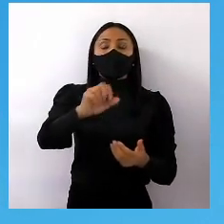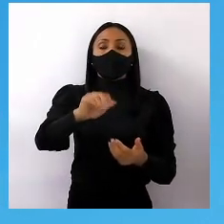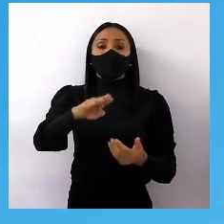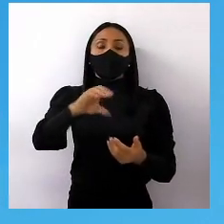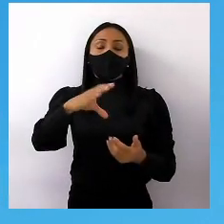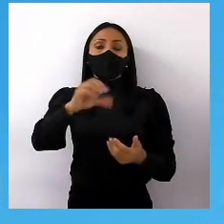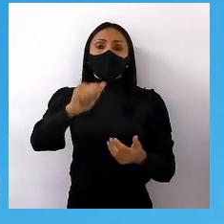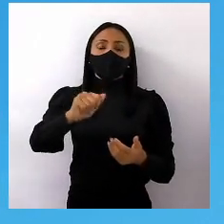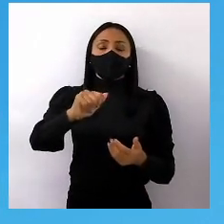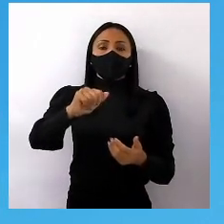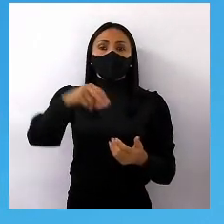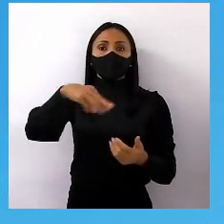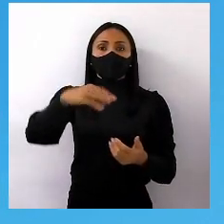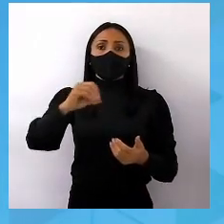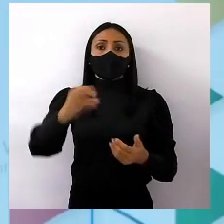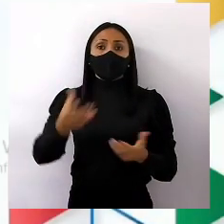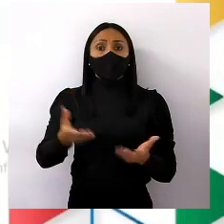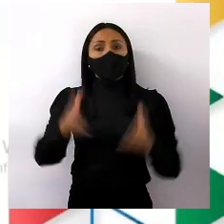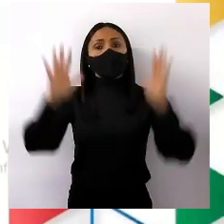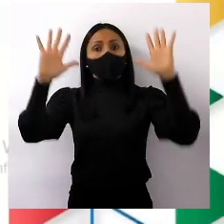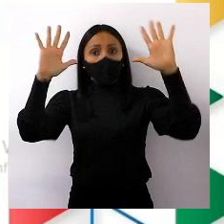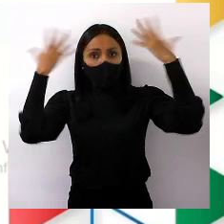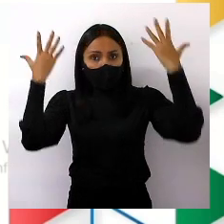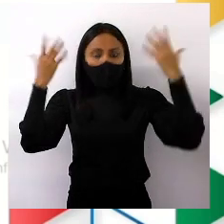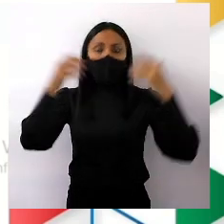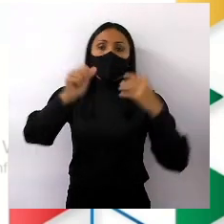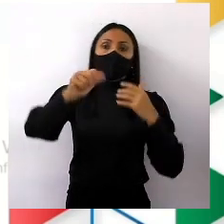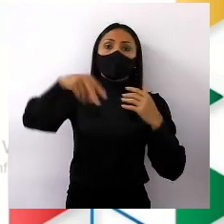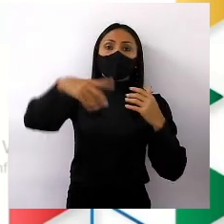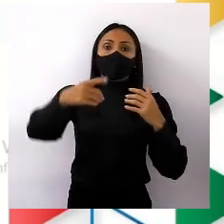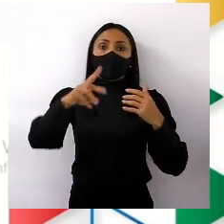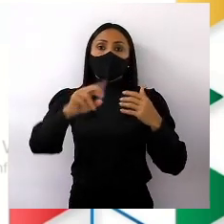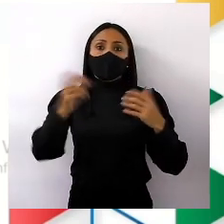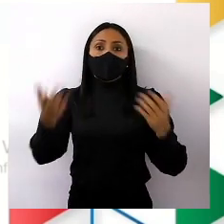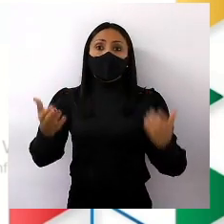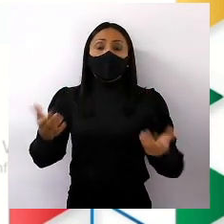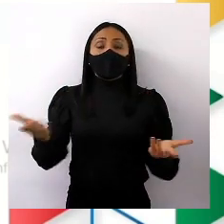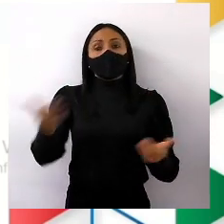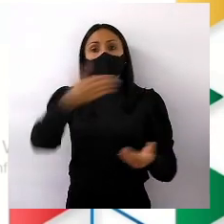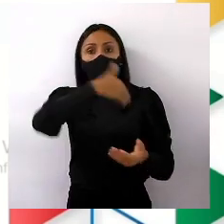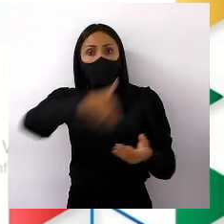Suassuna. Aí é uma das homenagens a André, né? No governo de Paulo